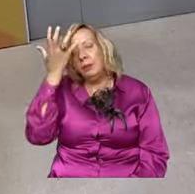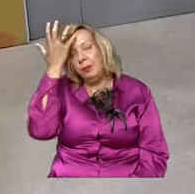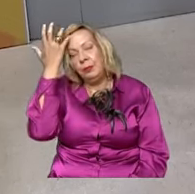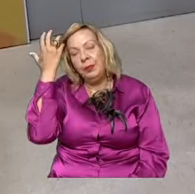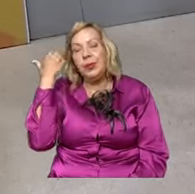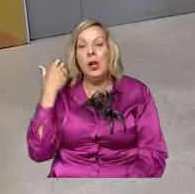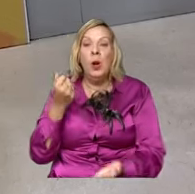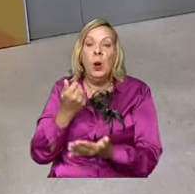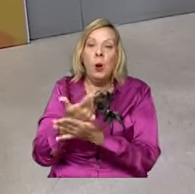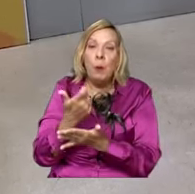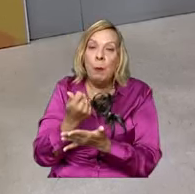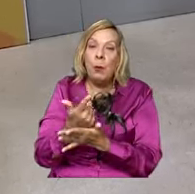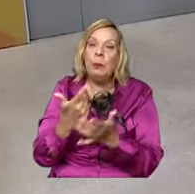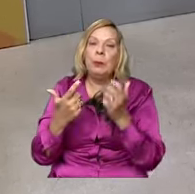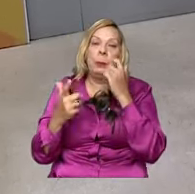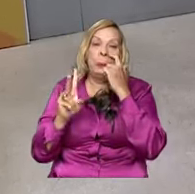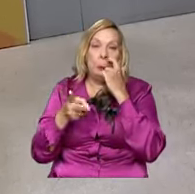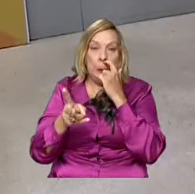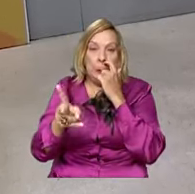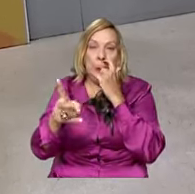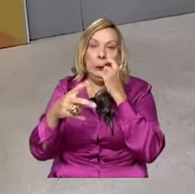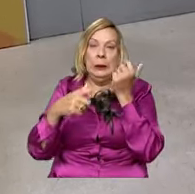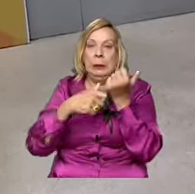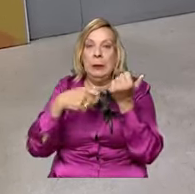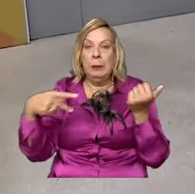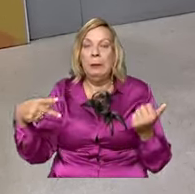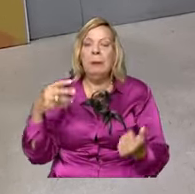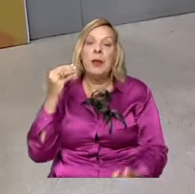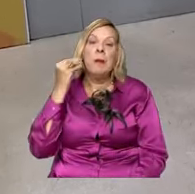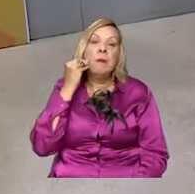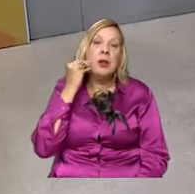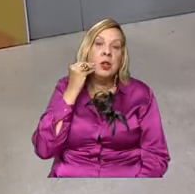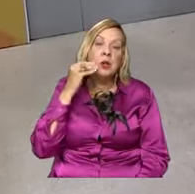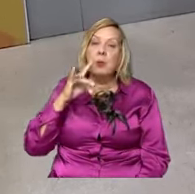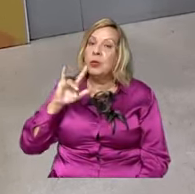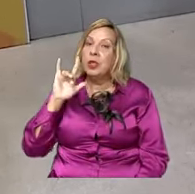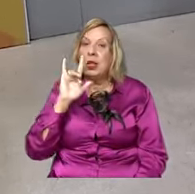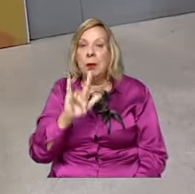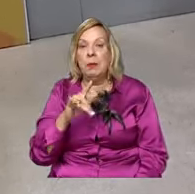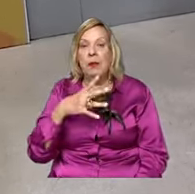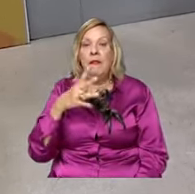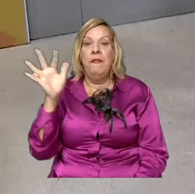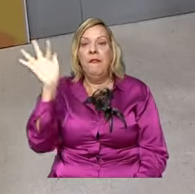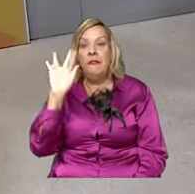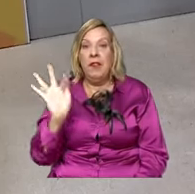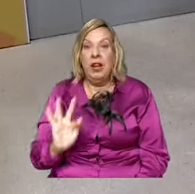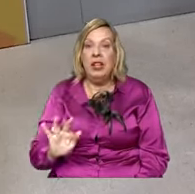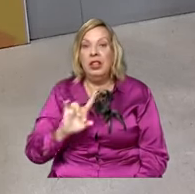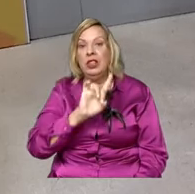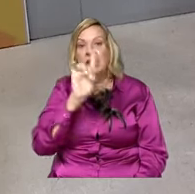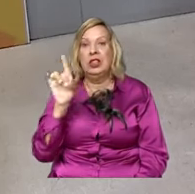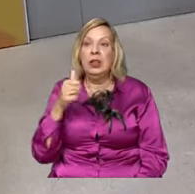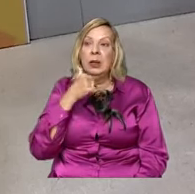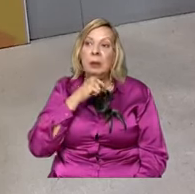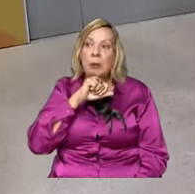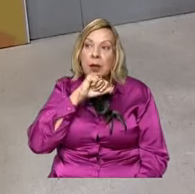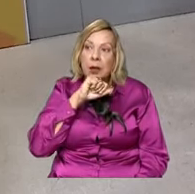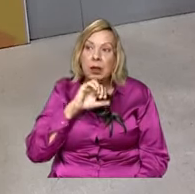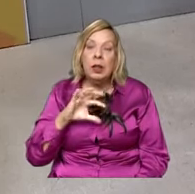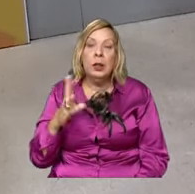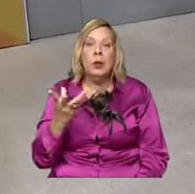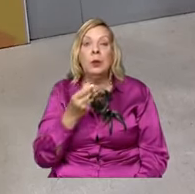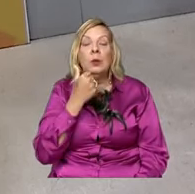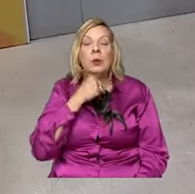é a terapia dela aos domingos, então um beijo carinhoso, te amo, mãe. Feliz Dia das Mães, tá bom? E a todas as mamães que